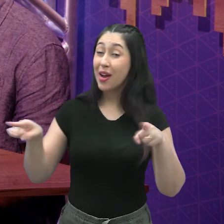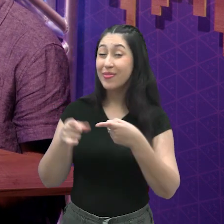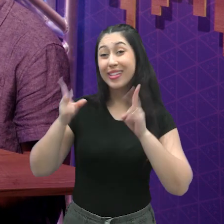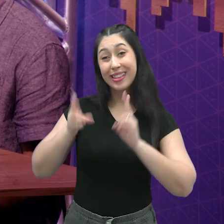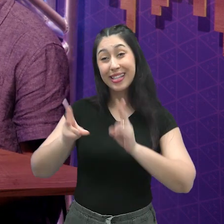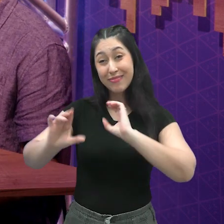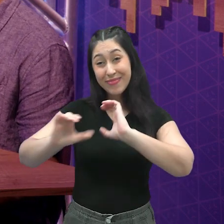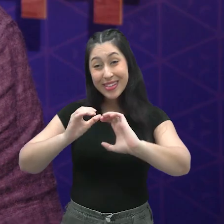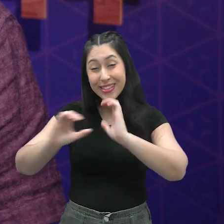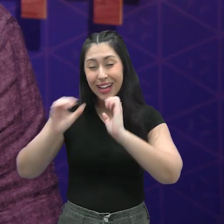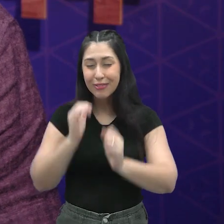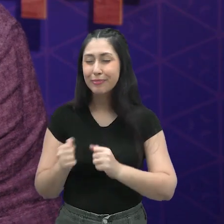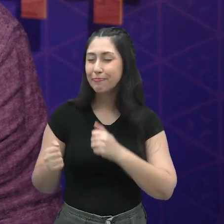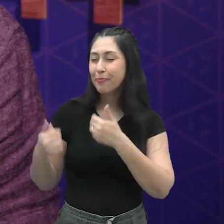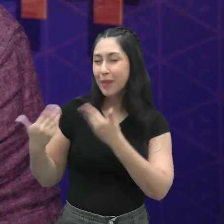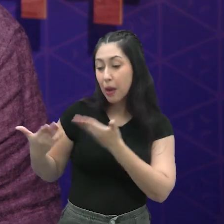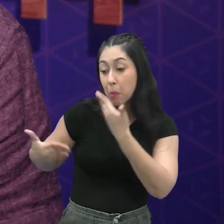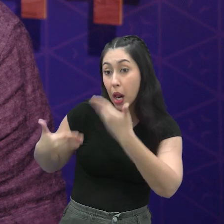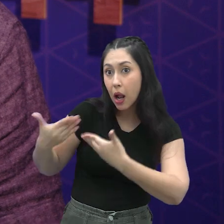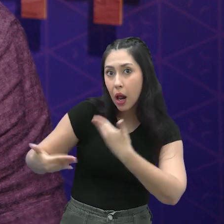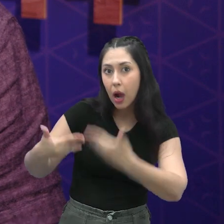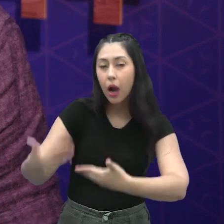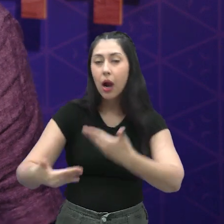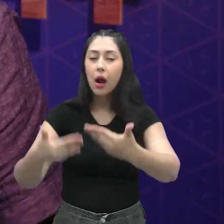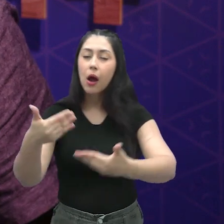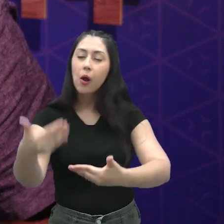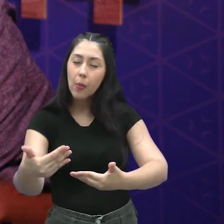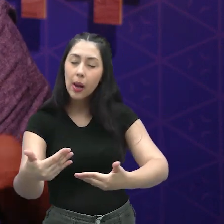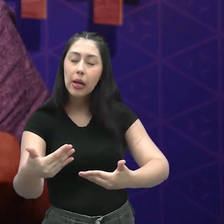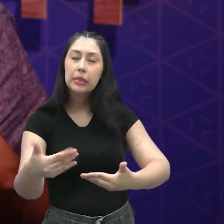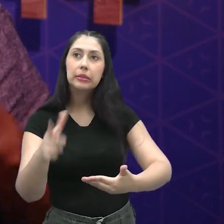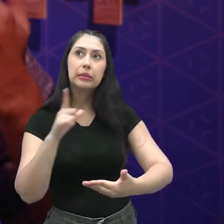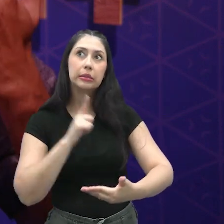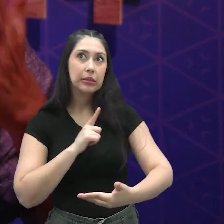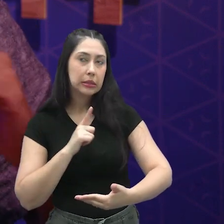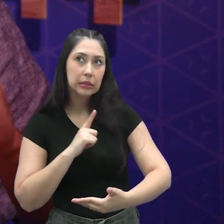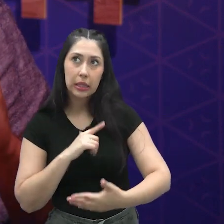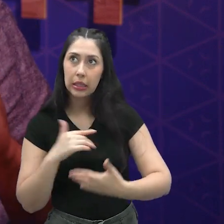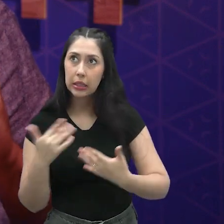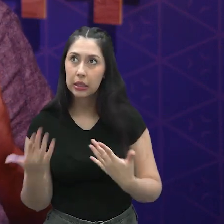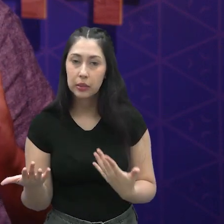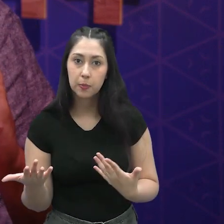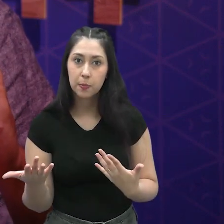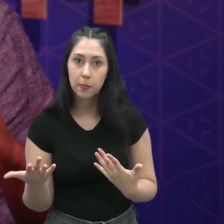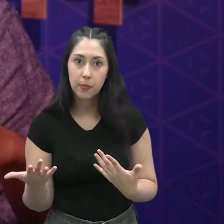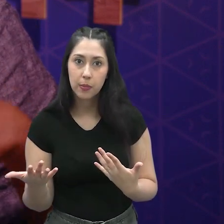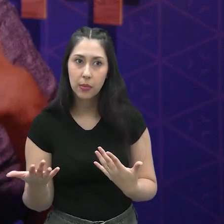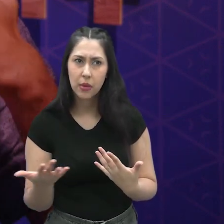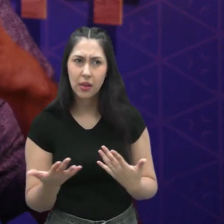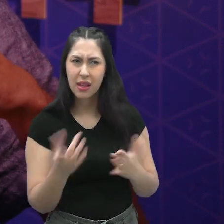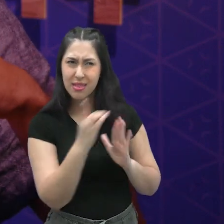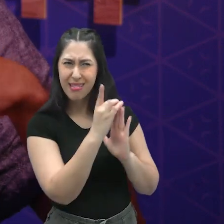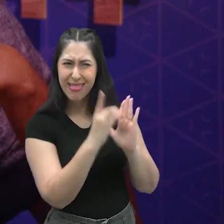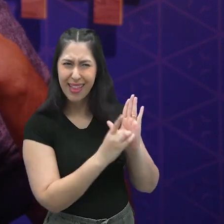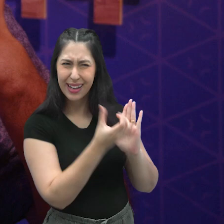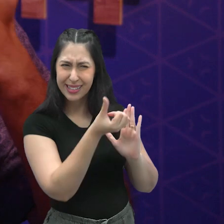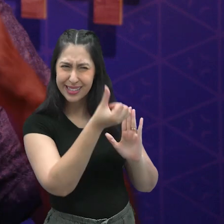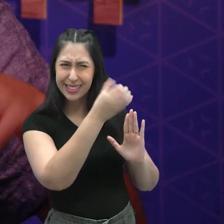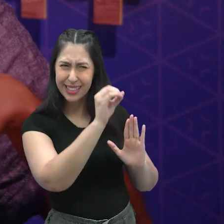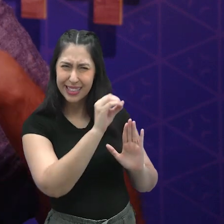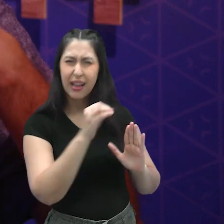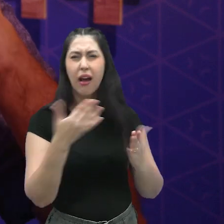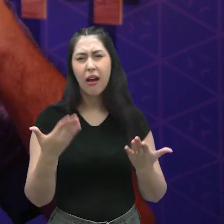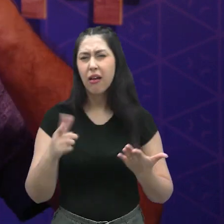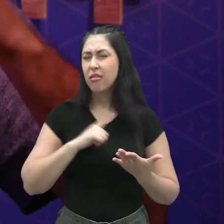música e ele sempre cantava. E aí a gente vai avançando, né? E aí veio... Ali na década de Veio o